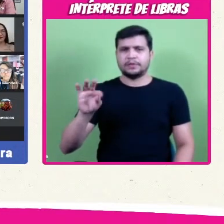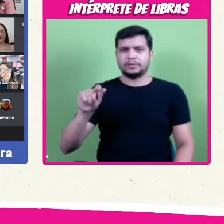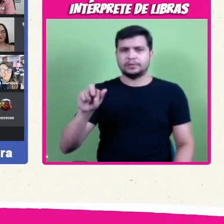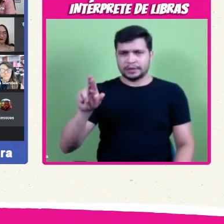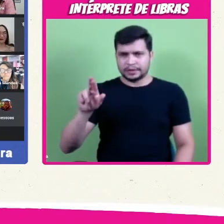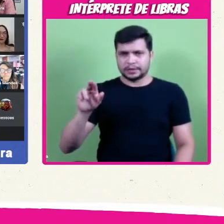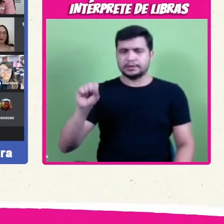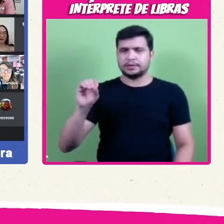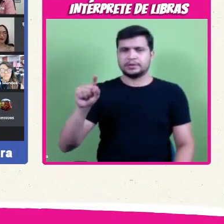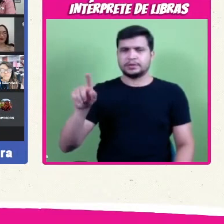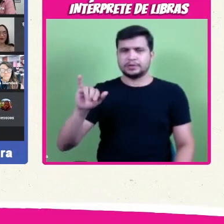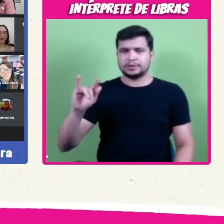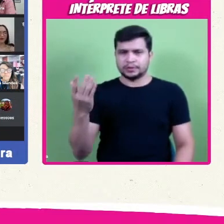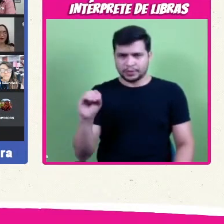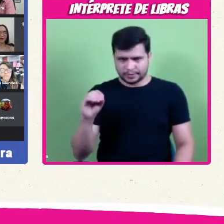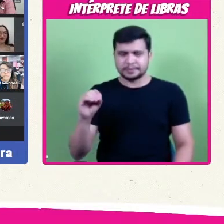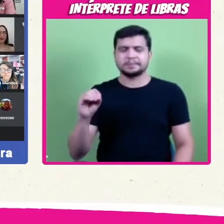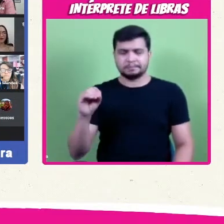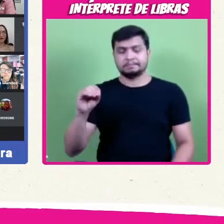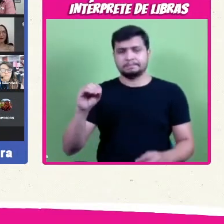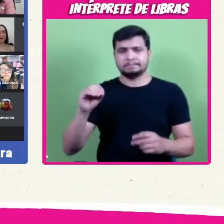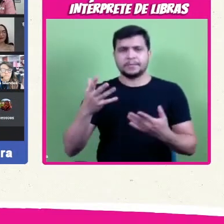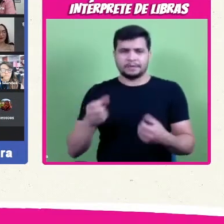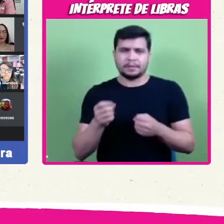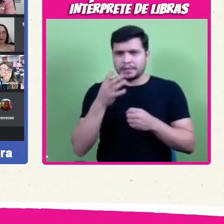enviar os comentários e sugestões aqui no chat.